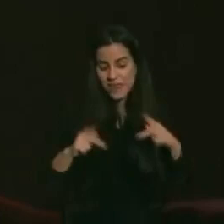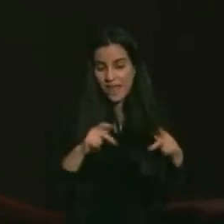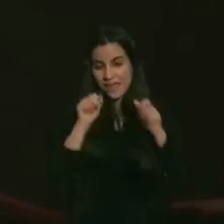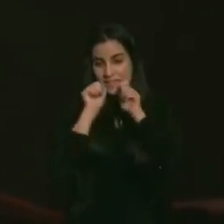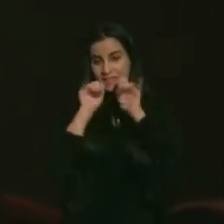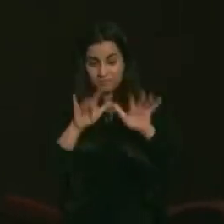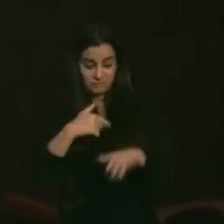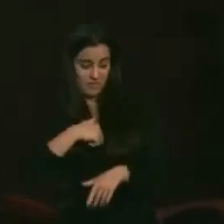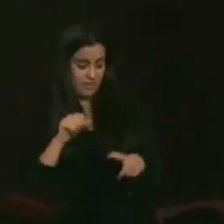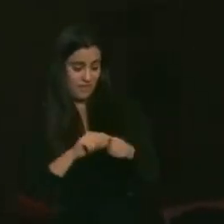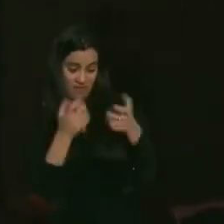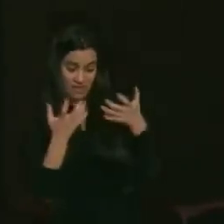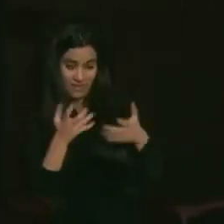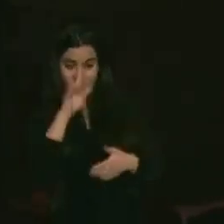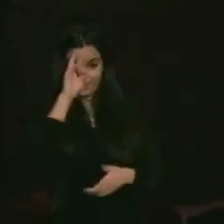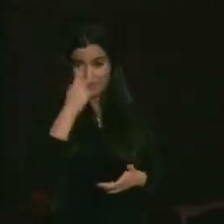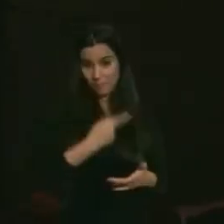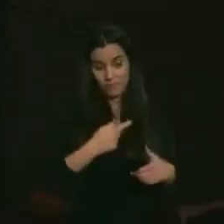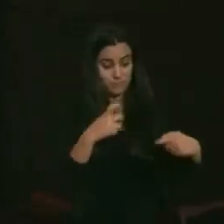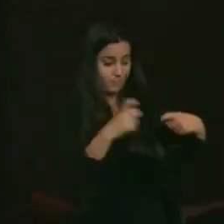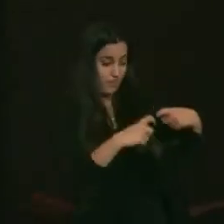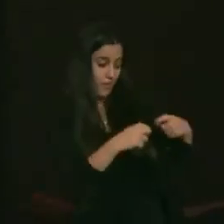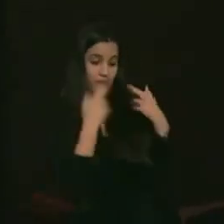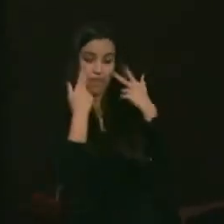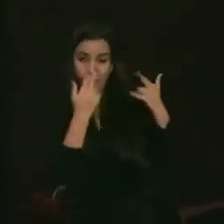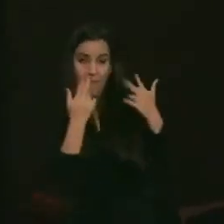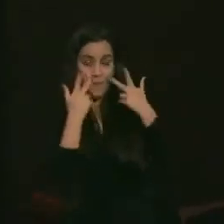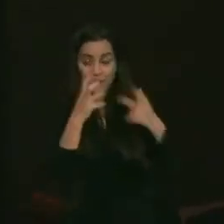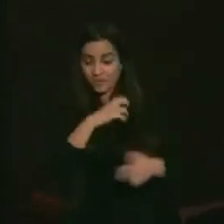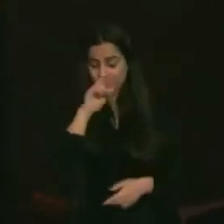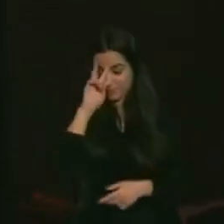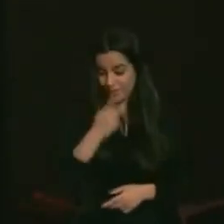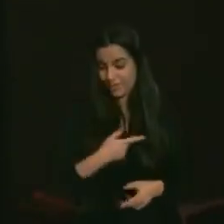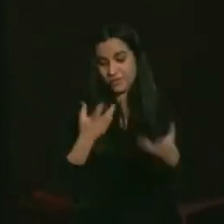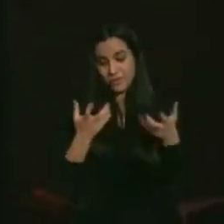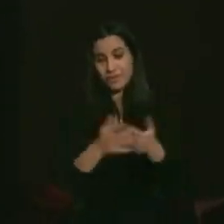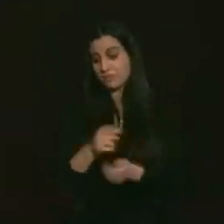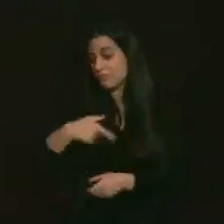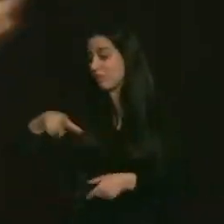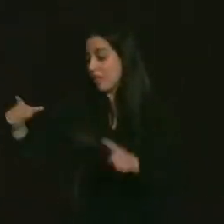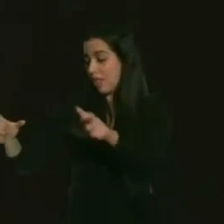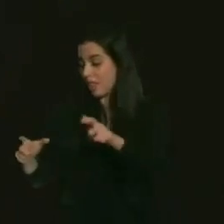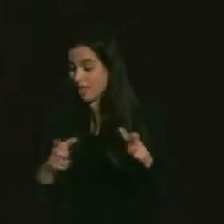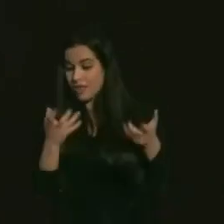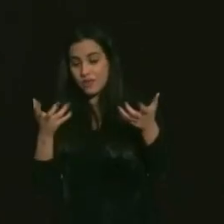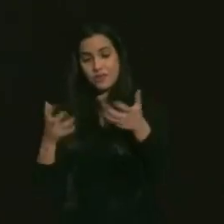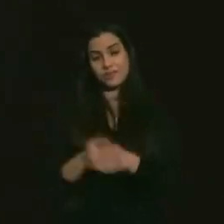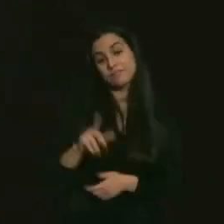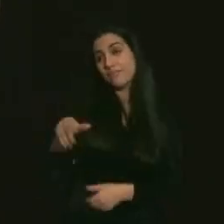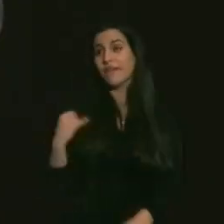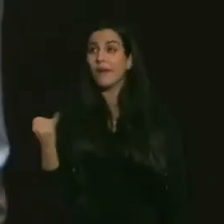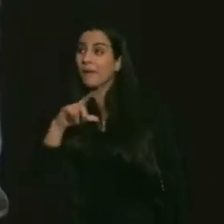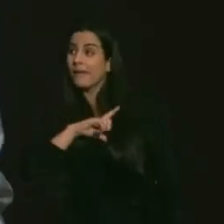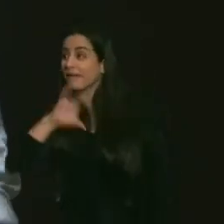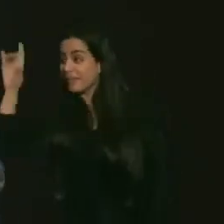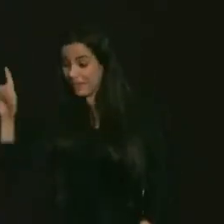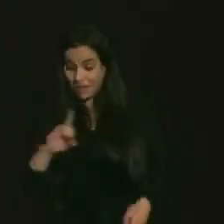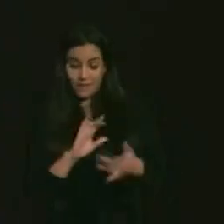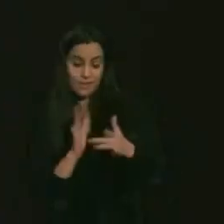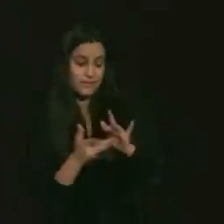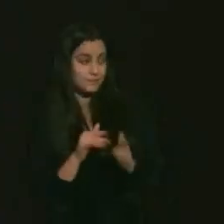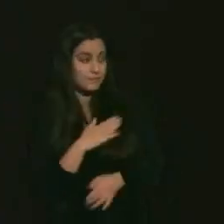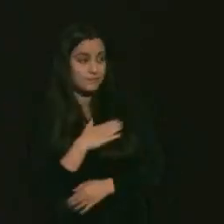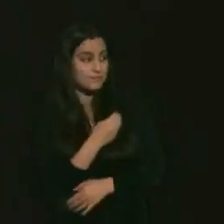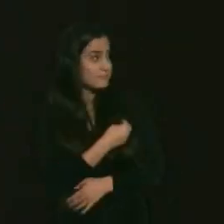quiser. Eu vivo a minha sexualidade como eu quiser. Eu vou aonde eu quiser. O que importa é que eu tenho Jesus.